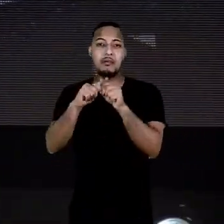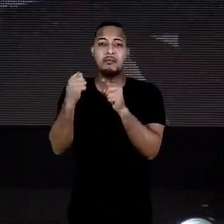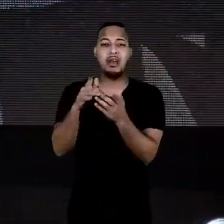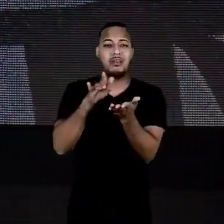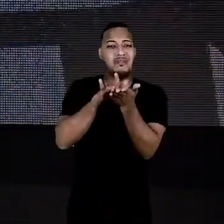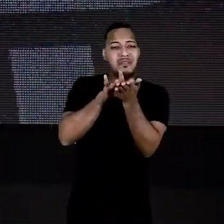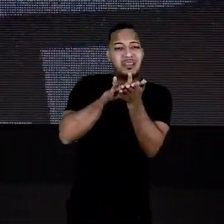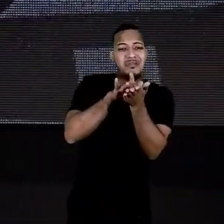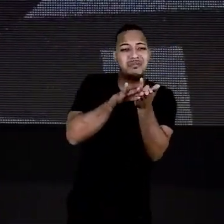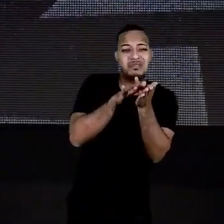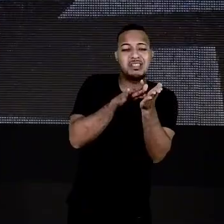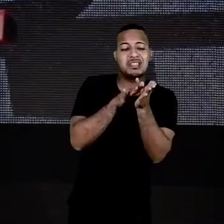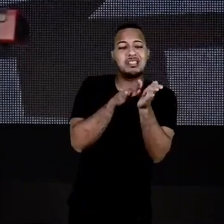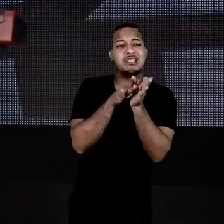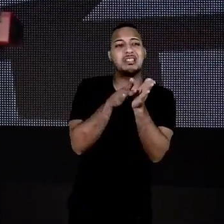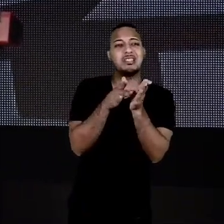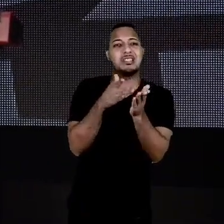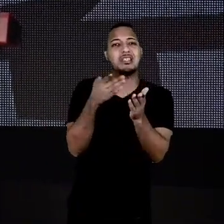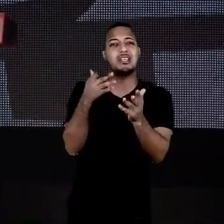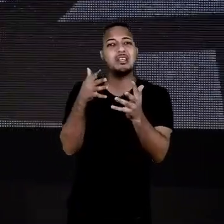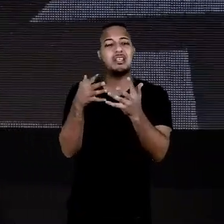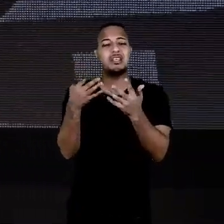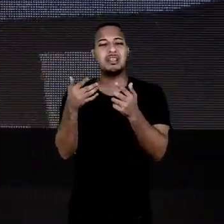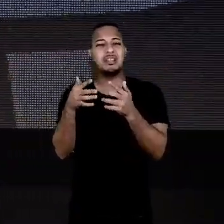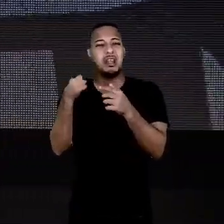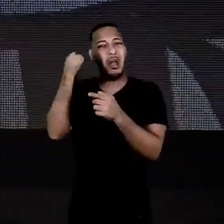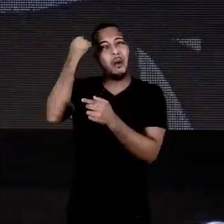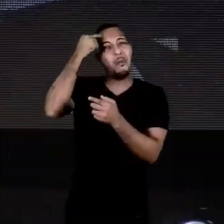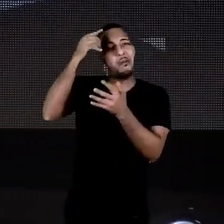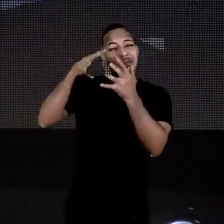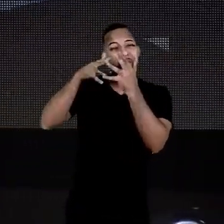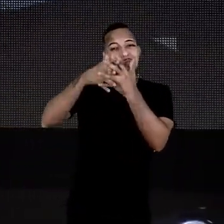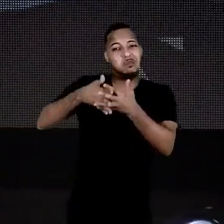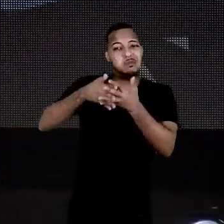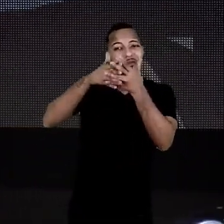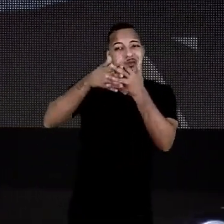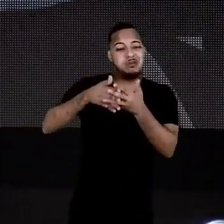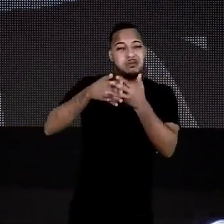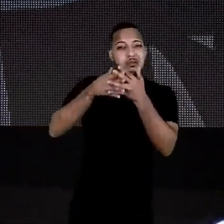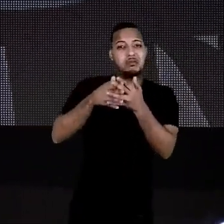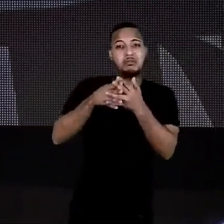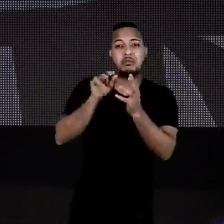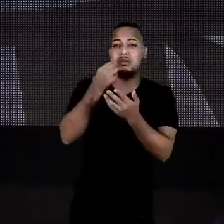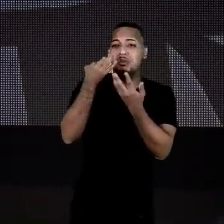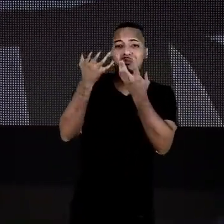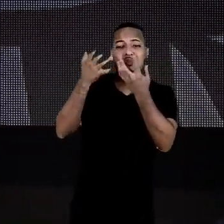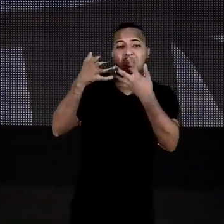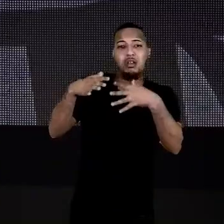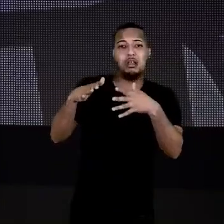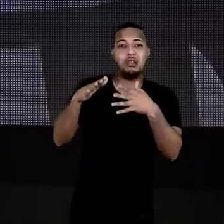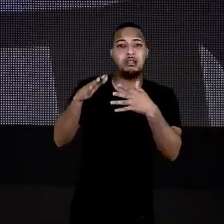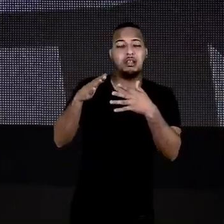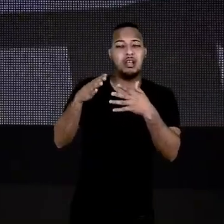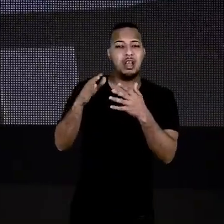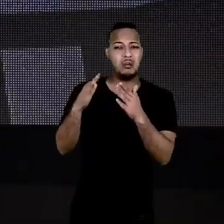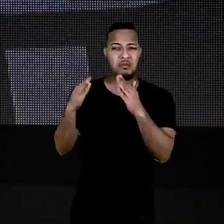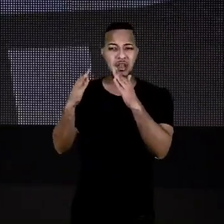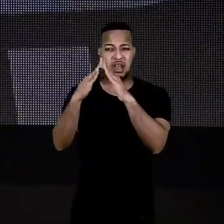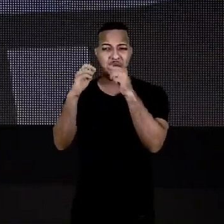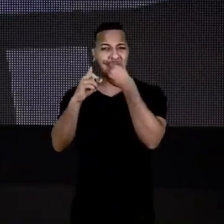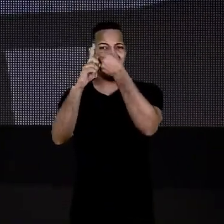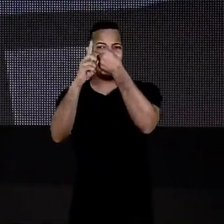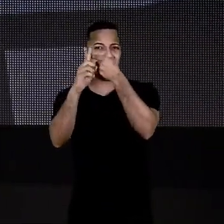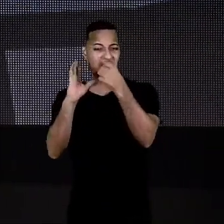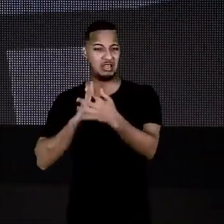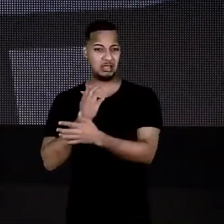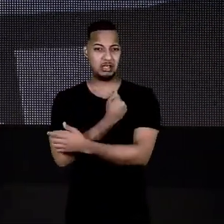quer tomar a decisão que sabe que vai mudar a tua vida. Ei, não é uma igreja que salva, é